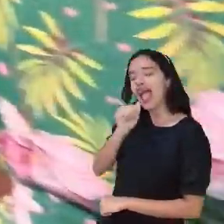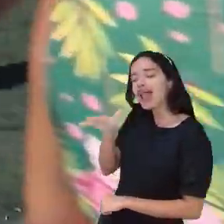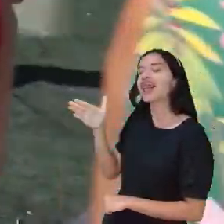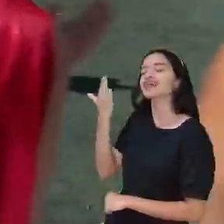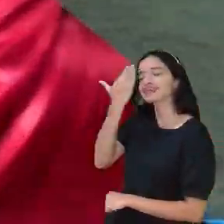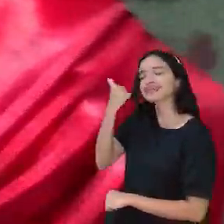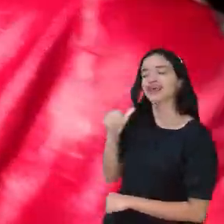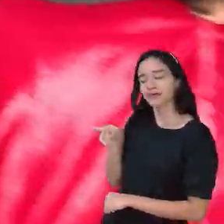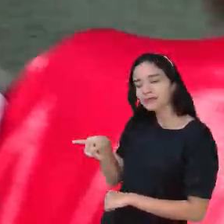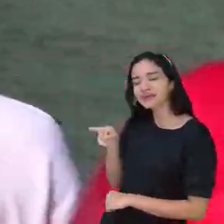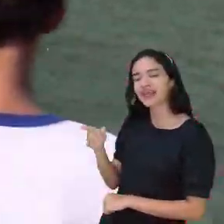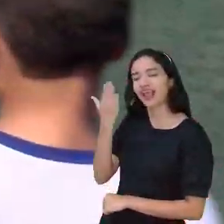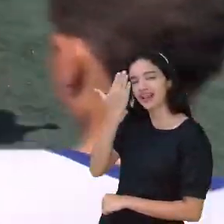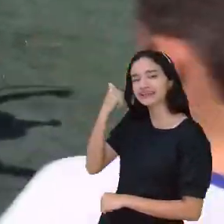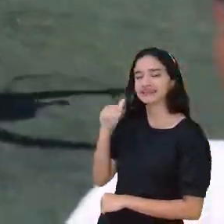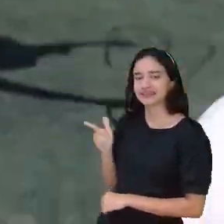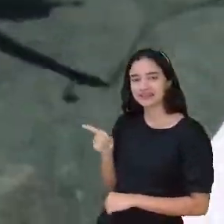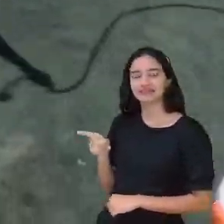sabe